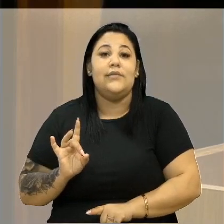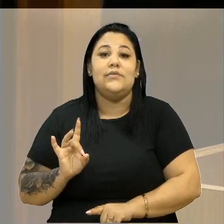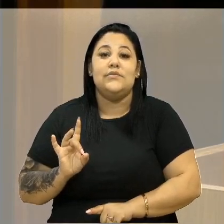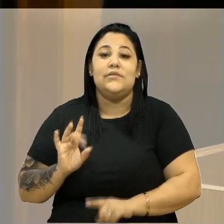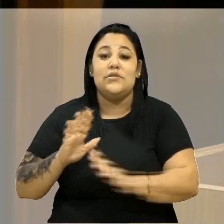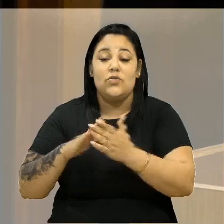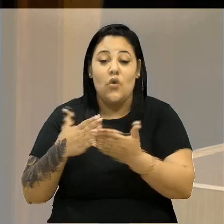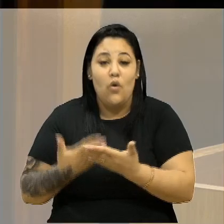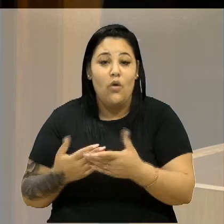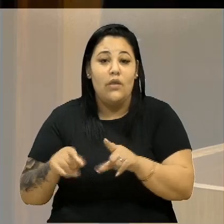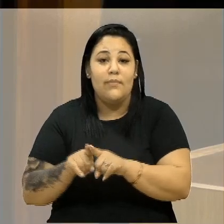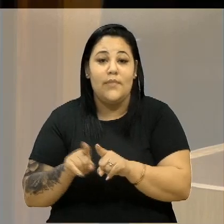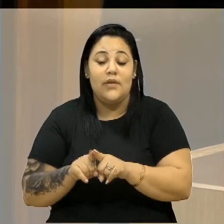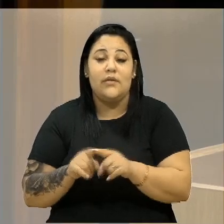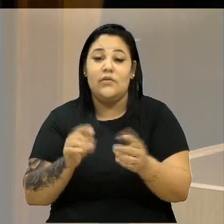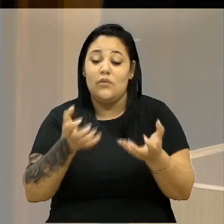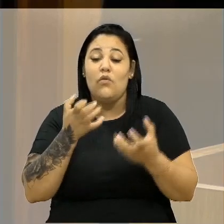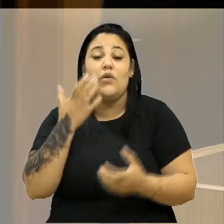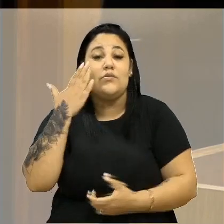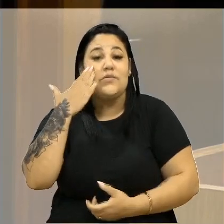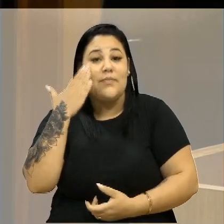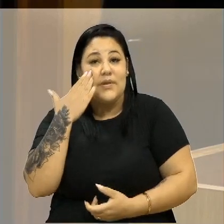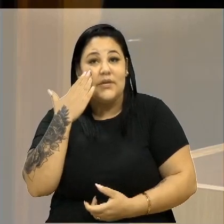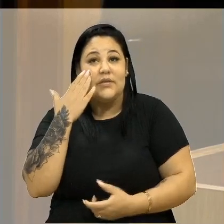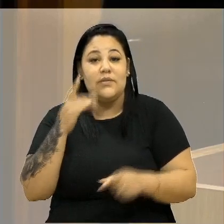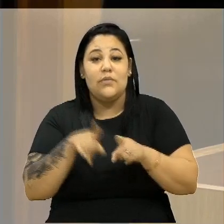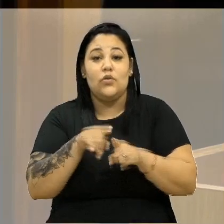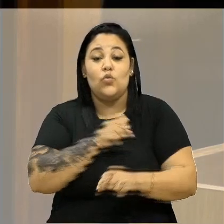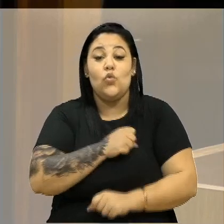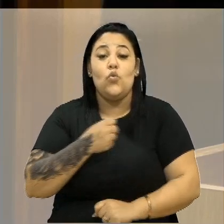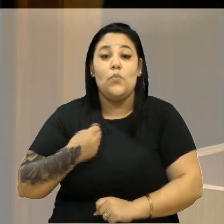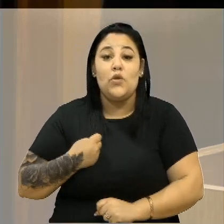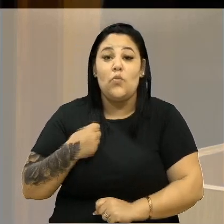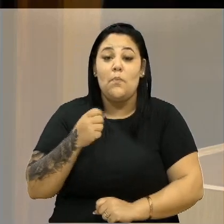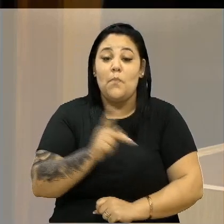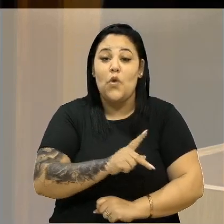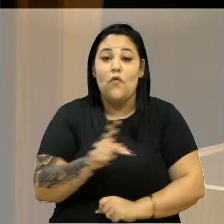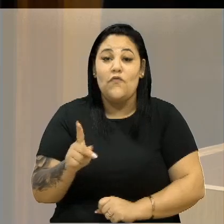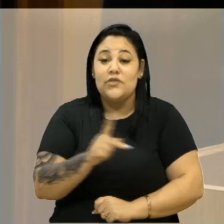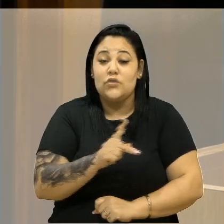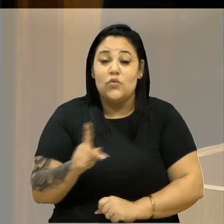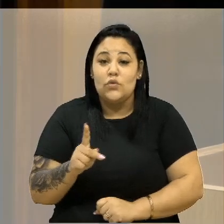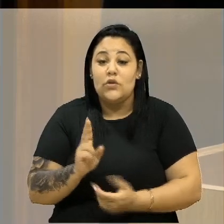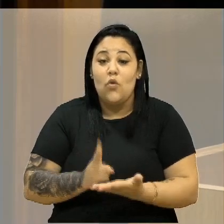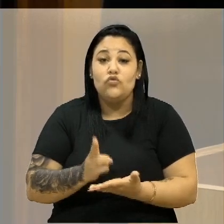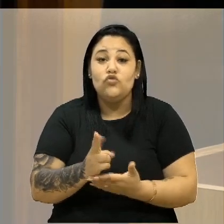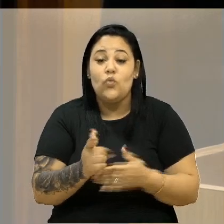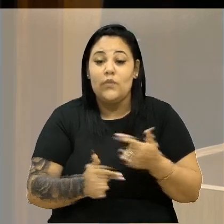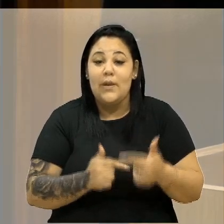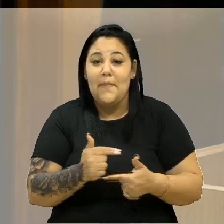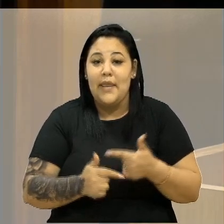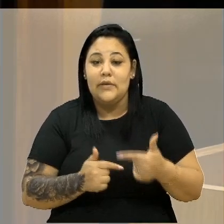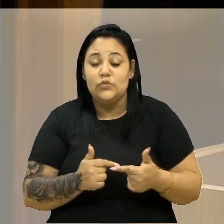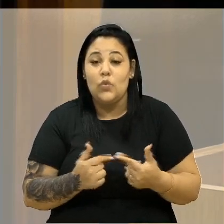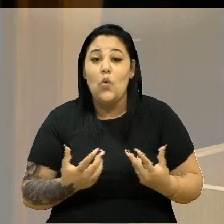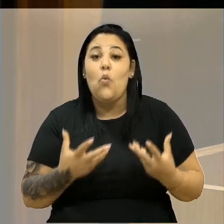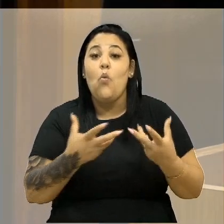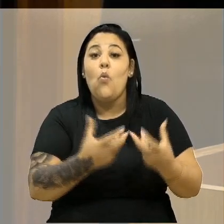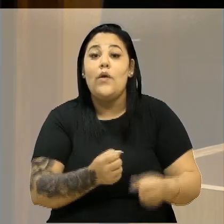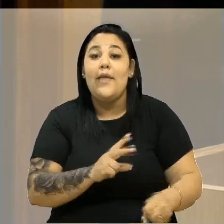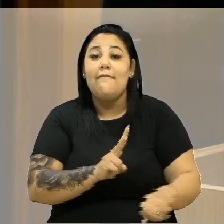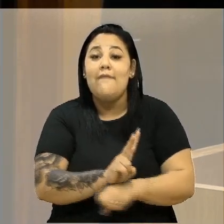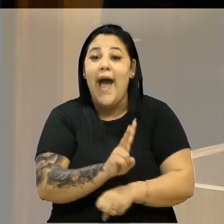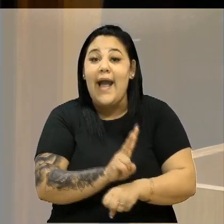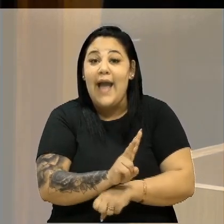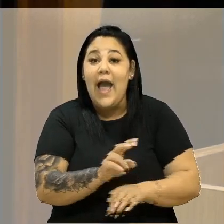Assim também, como gostaríamos de saber sempre o número de professores que estavam atuando na escola, quantas vagas estavam